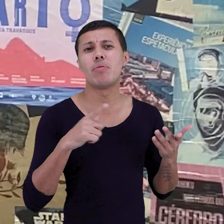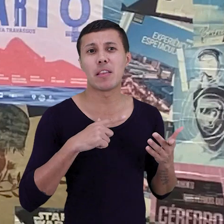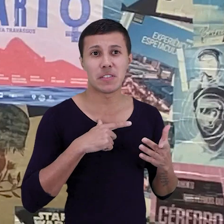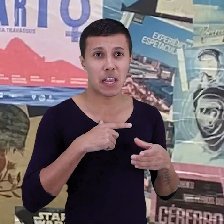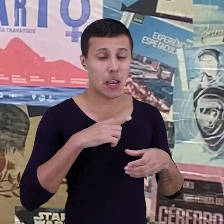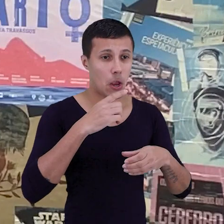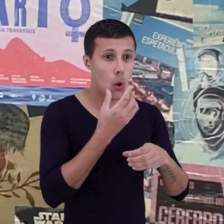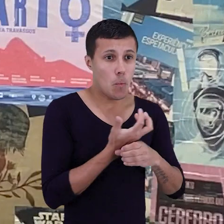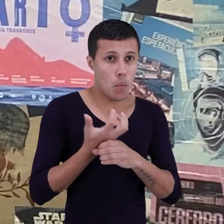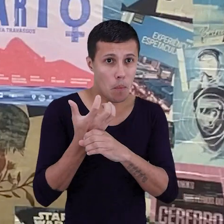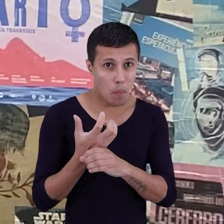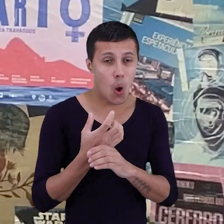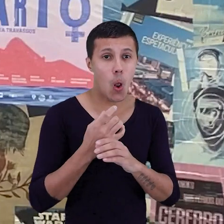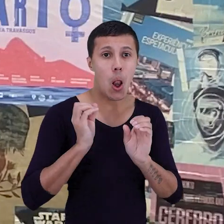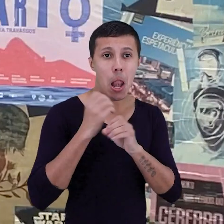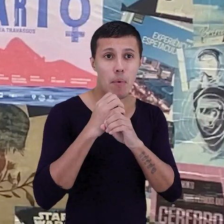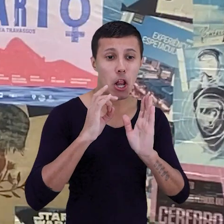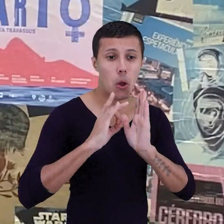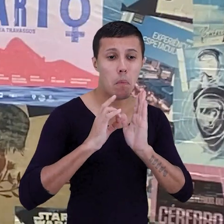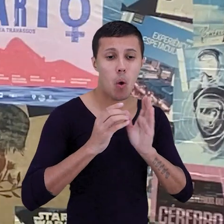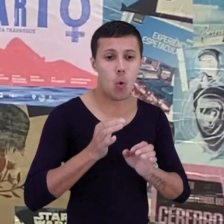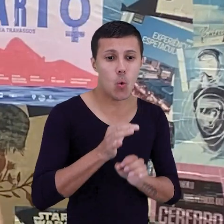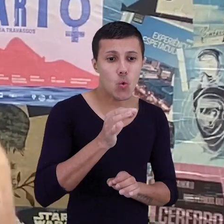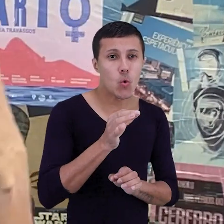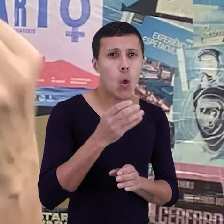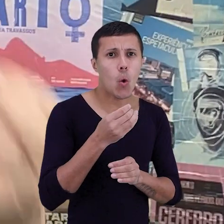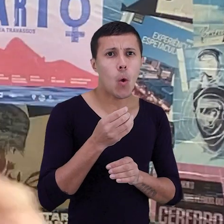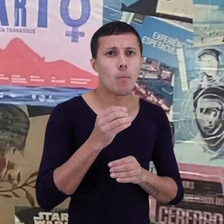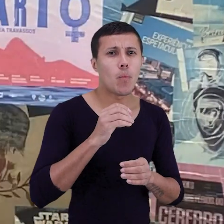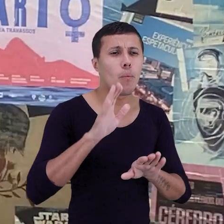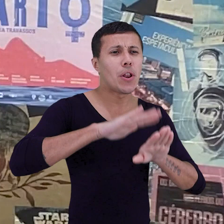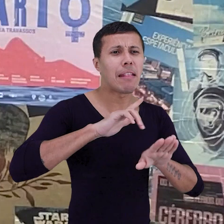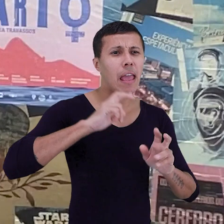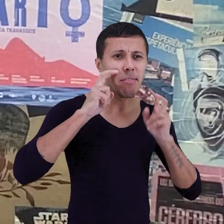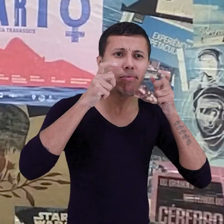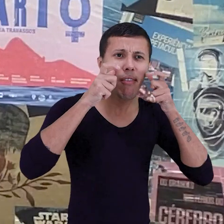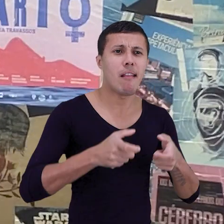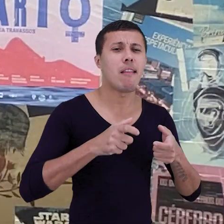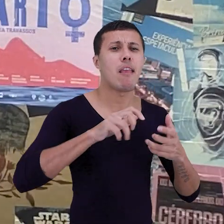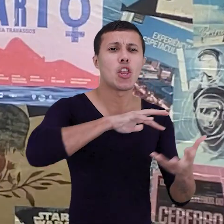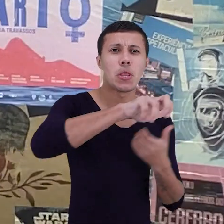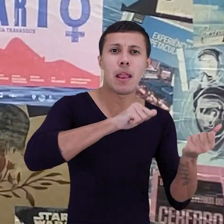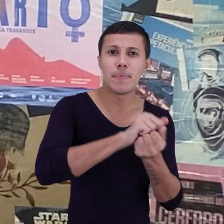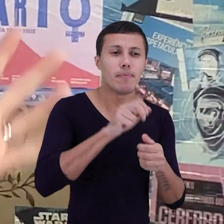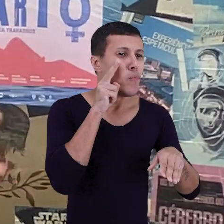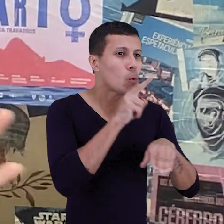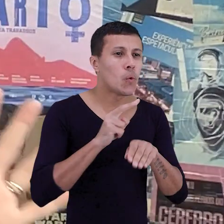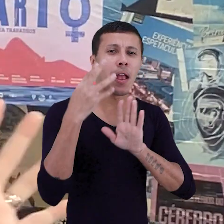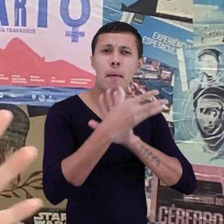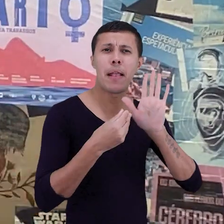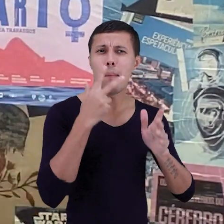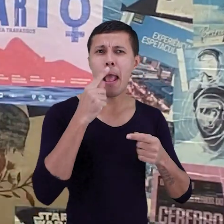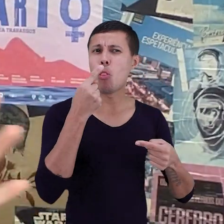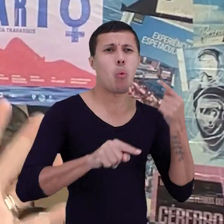produzem essas mudas em laboratório? Tem uma intenção de sustentabilidade, de preservação da Amazônia, ou não tem